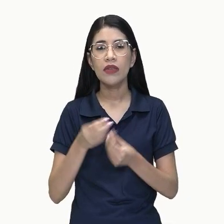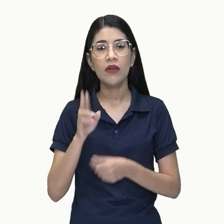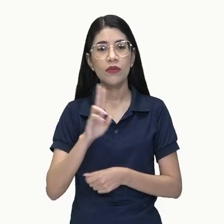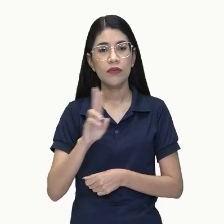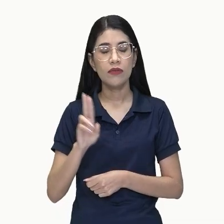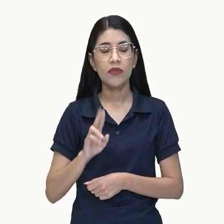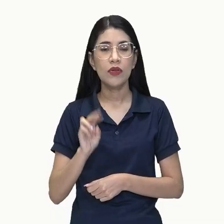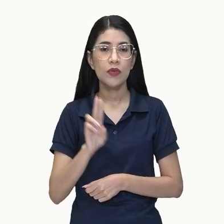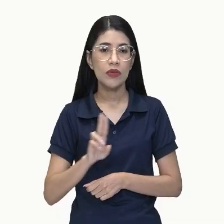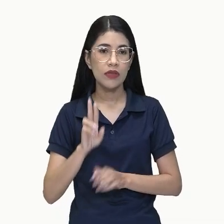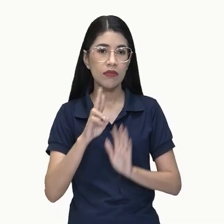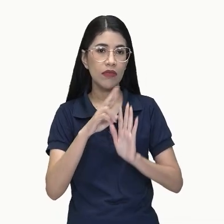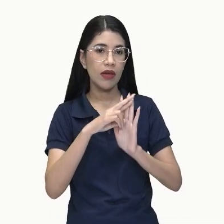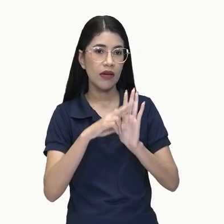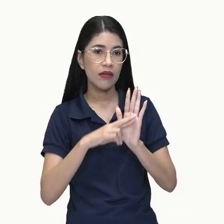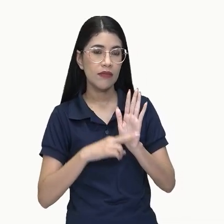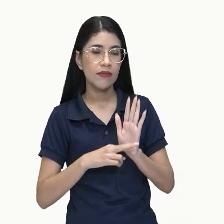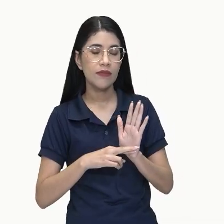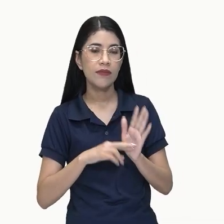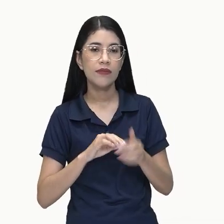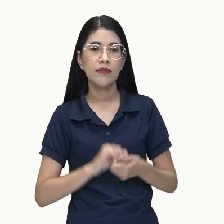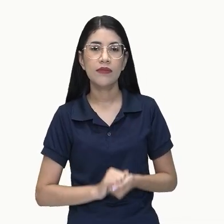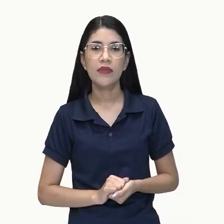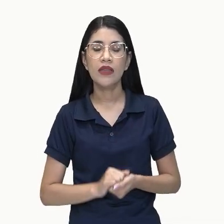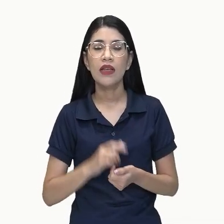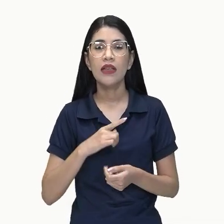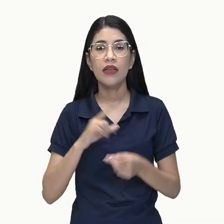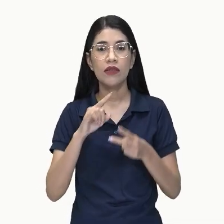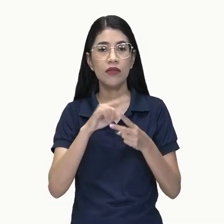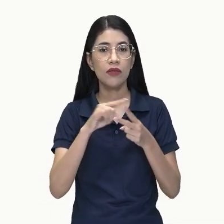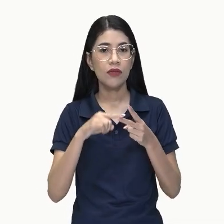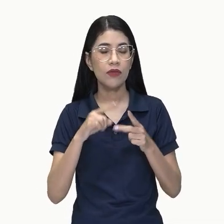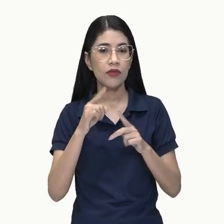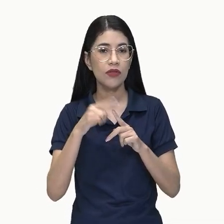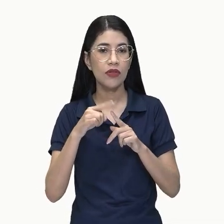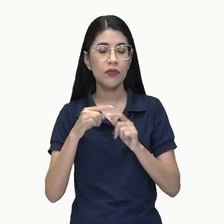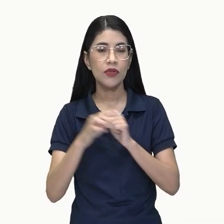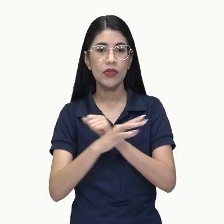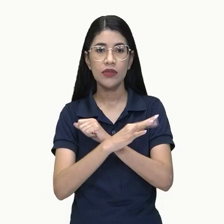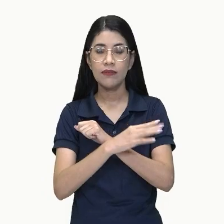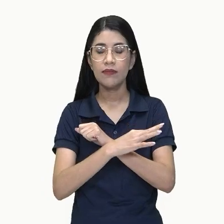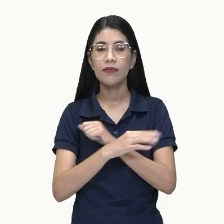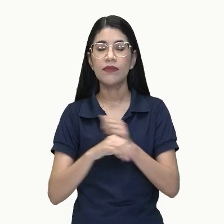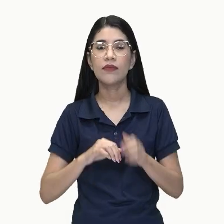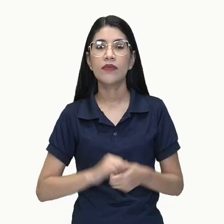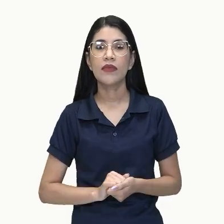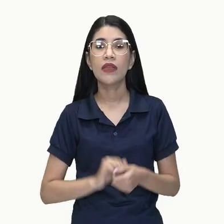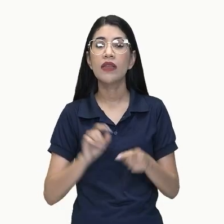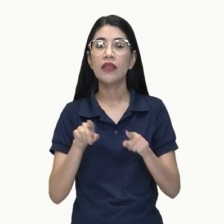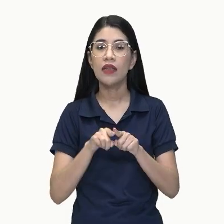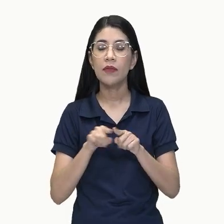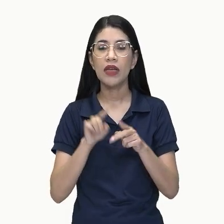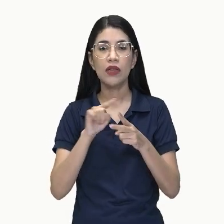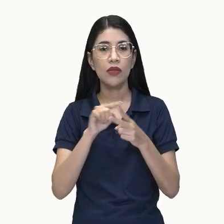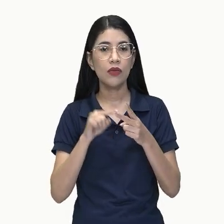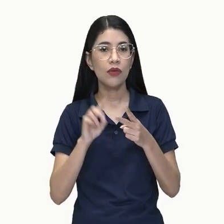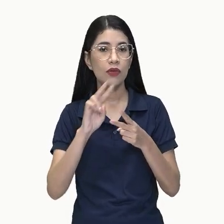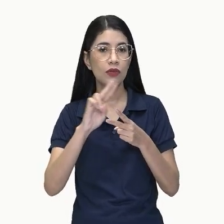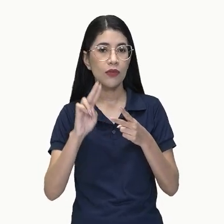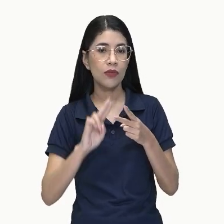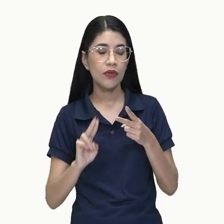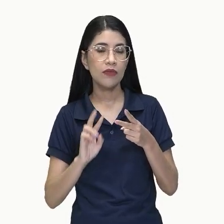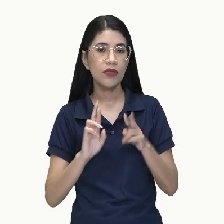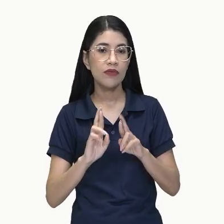Usando algumas regras. Como a gente tem 2 tipos de ácidos, nós vamos ter 2 tipos de nomenclaturas, viu,